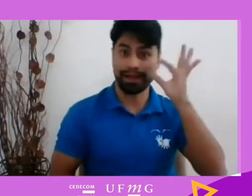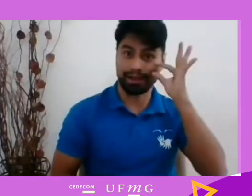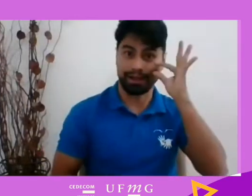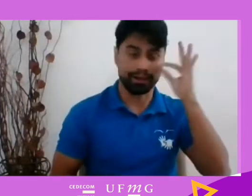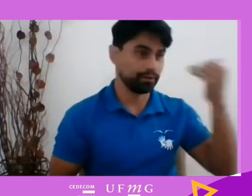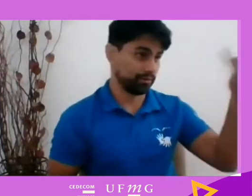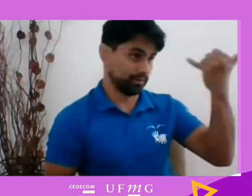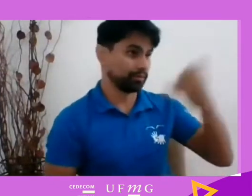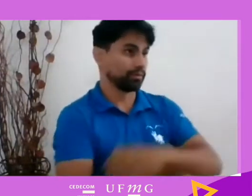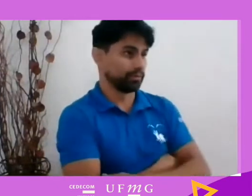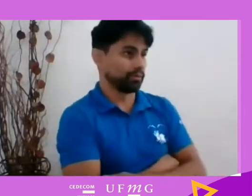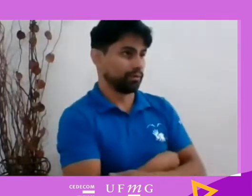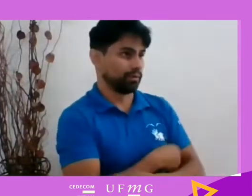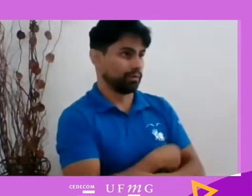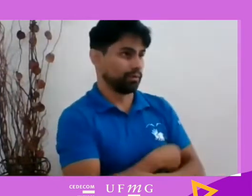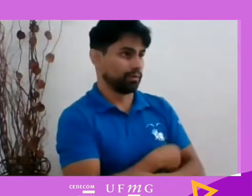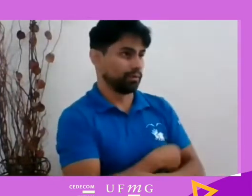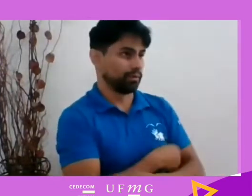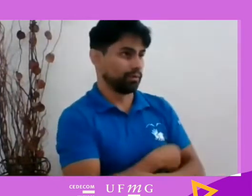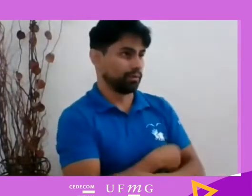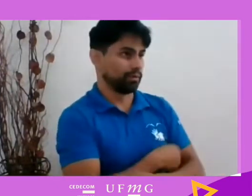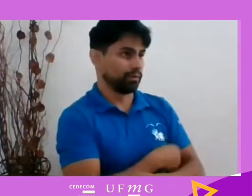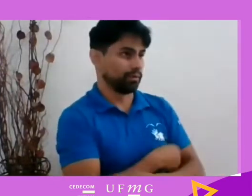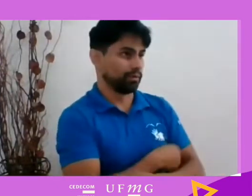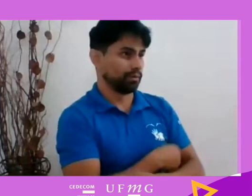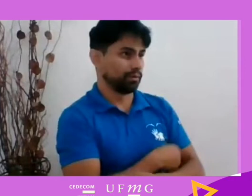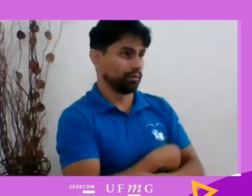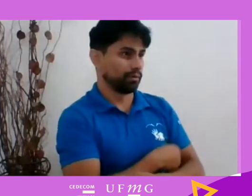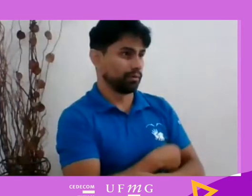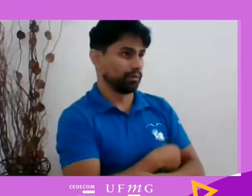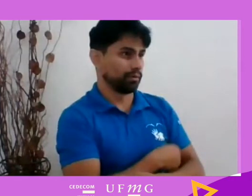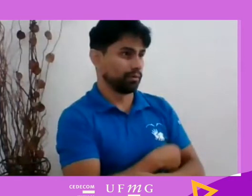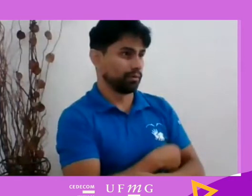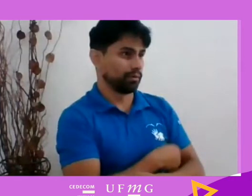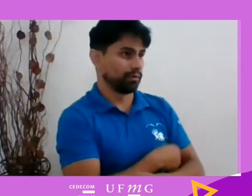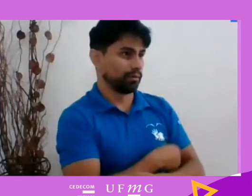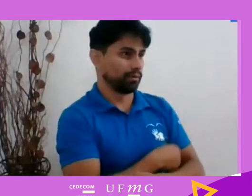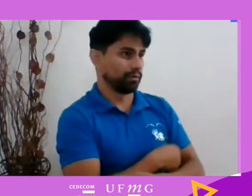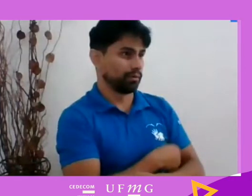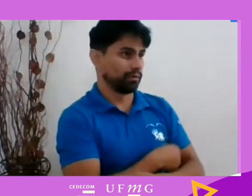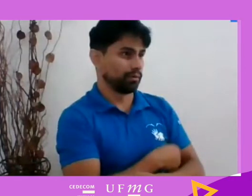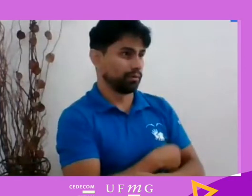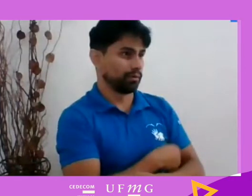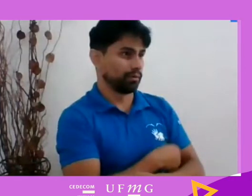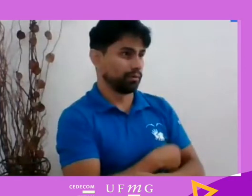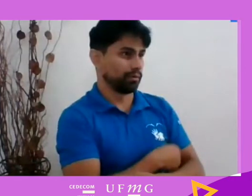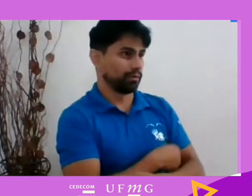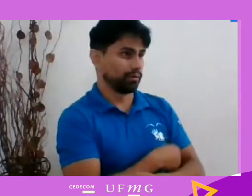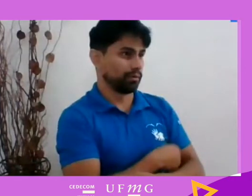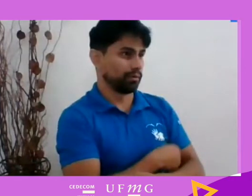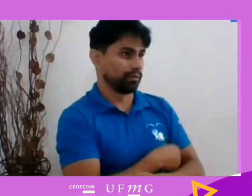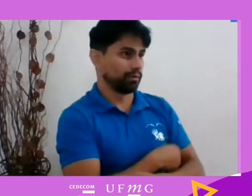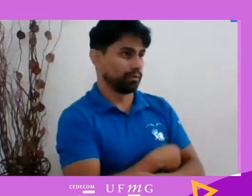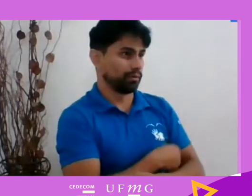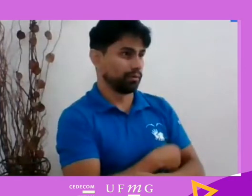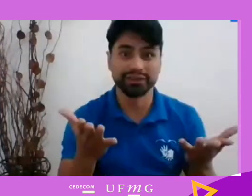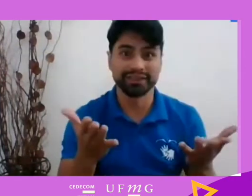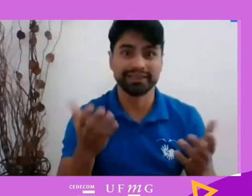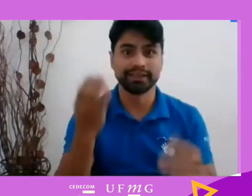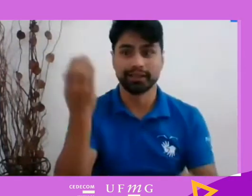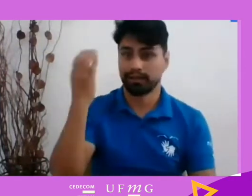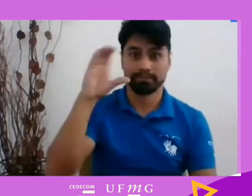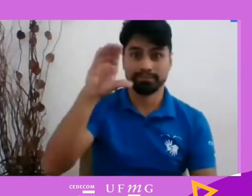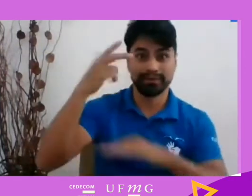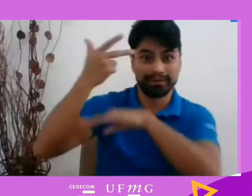passa a ter uma força muito maior, porque é mais crível. É mais crível ver a minha imagem falando alguma coisa do que alguém dizer